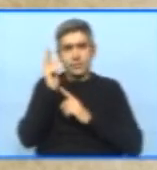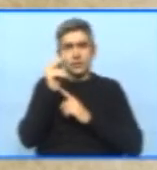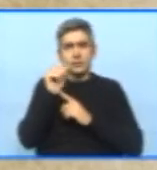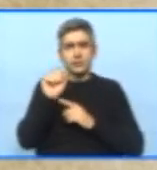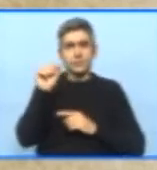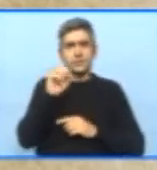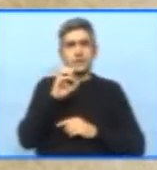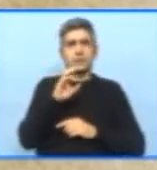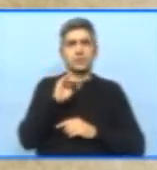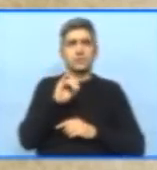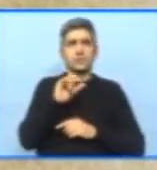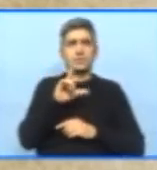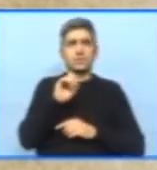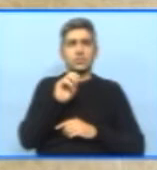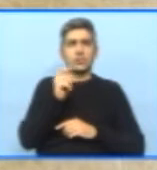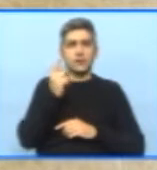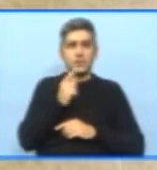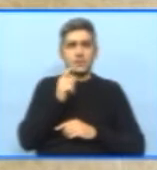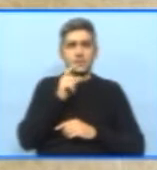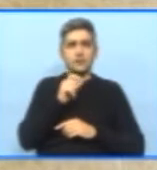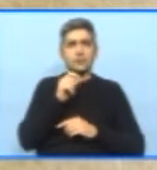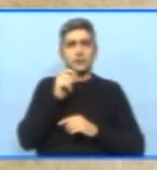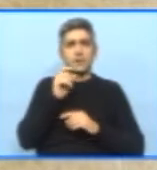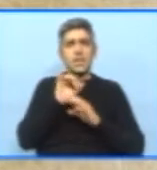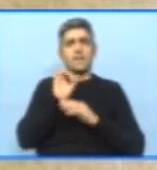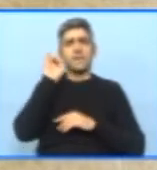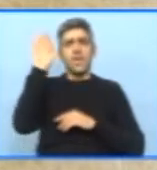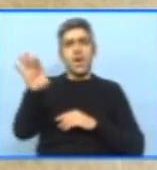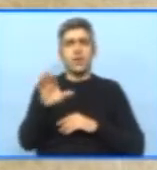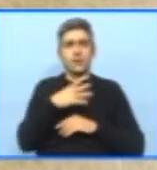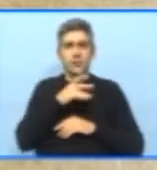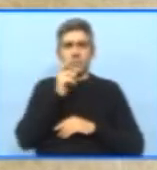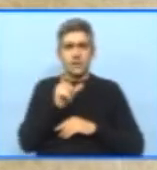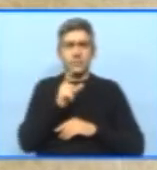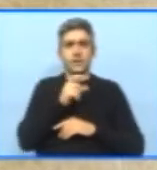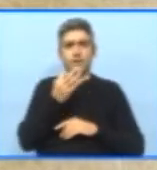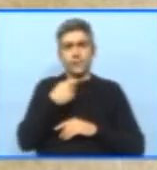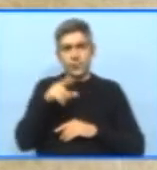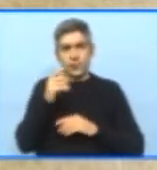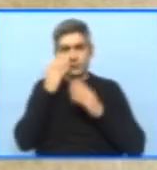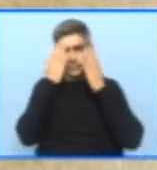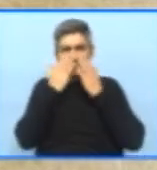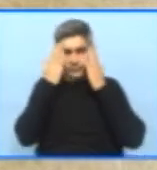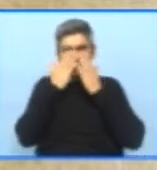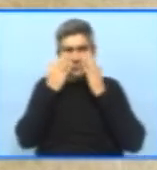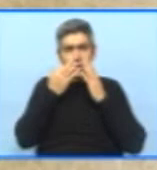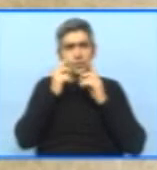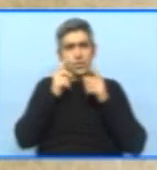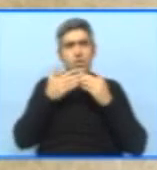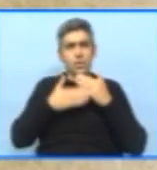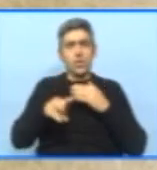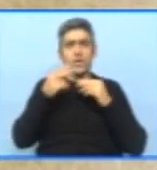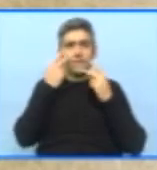Siloé. Siloé quer dizer enviado. Ele foi, lavou-se e começou a ver.